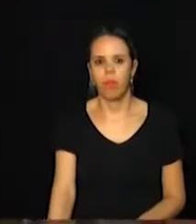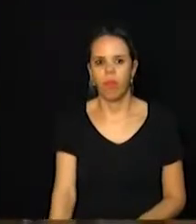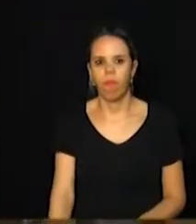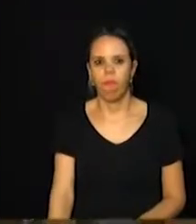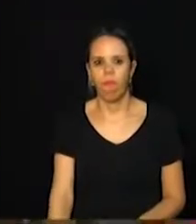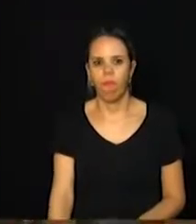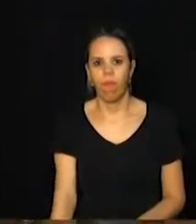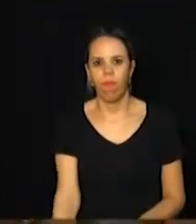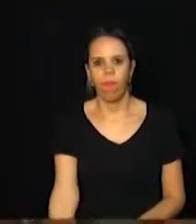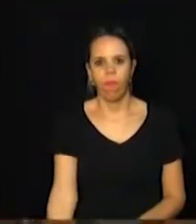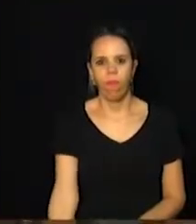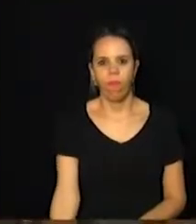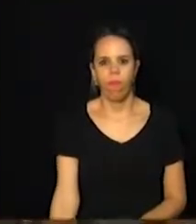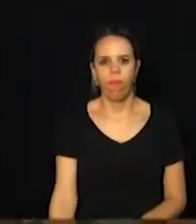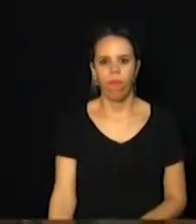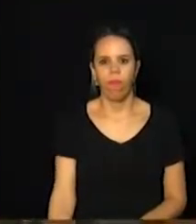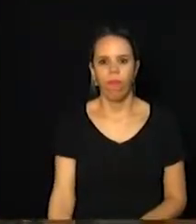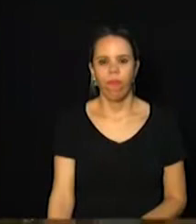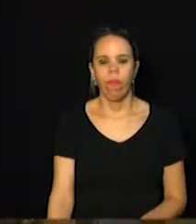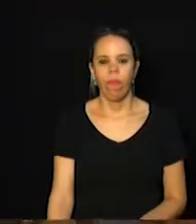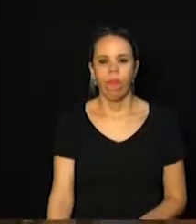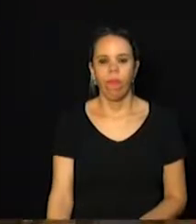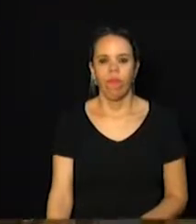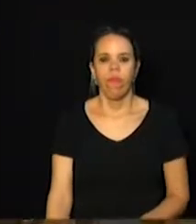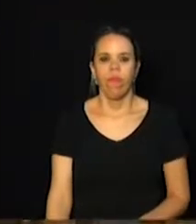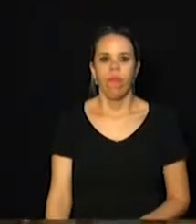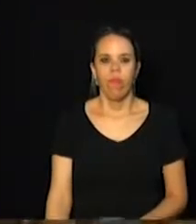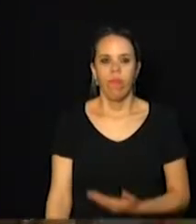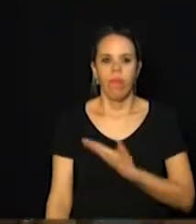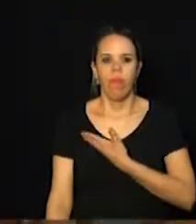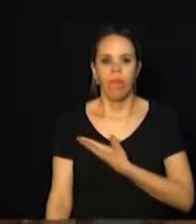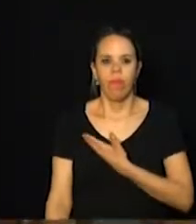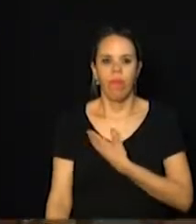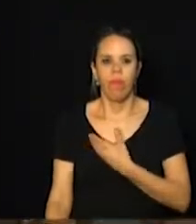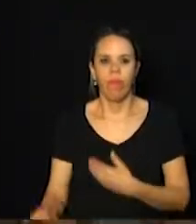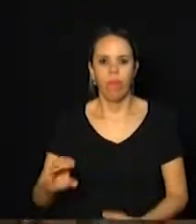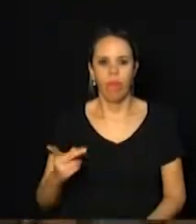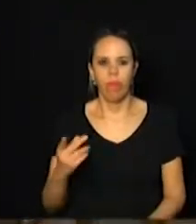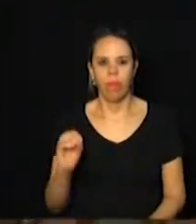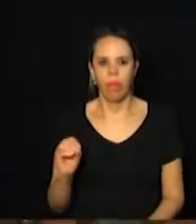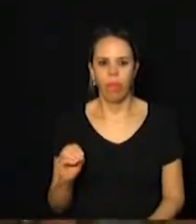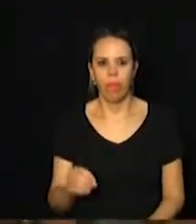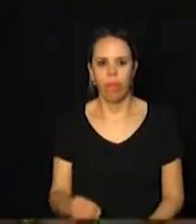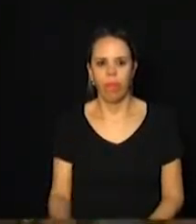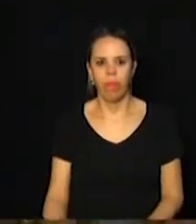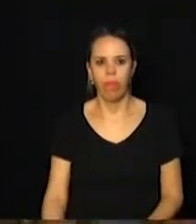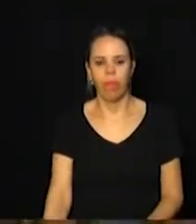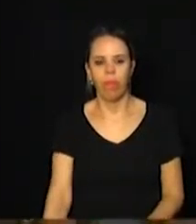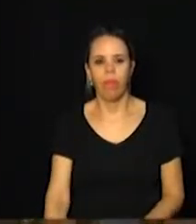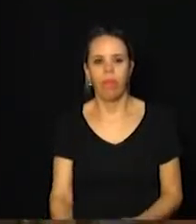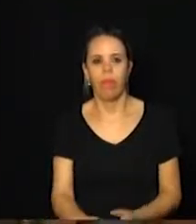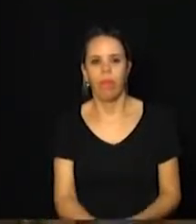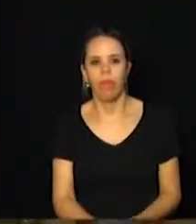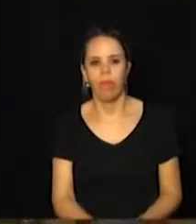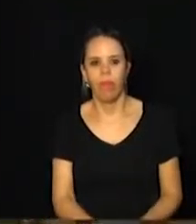Campinas e região mostra o grande amigo seu Chico por gentileza